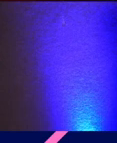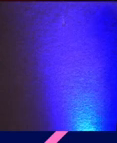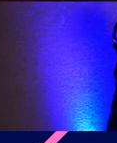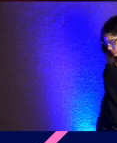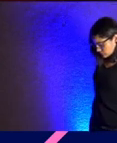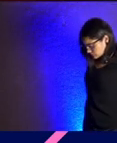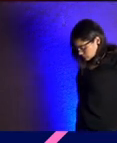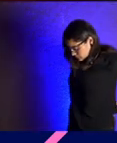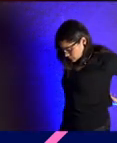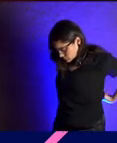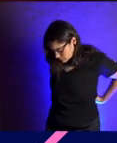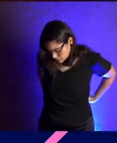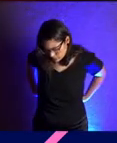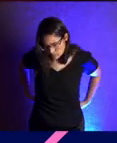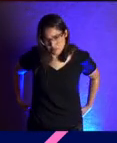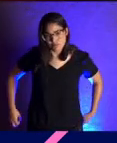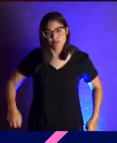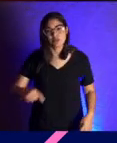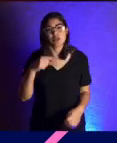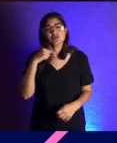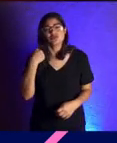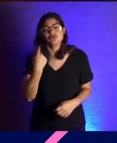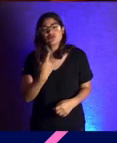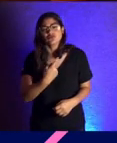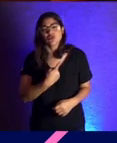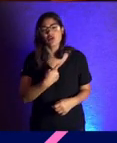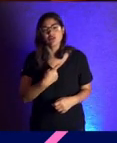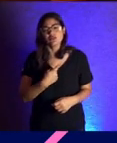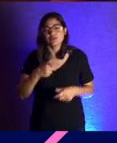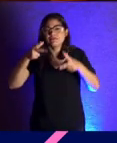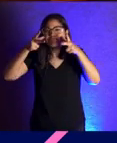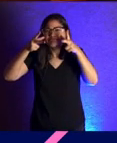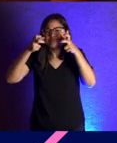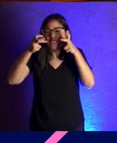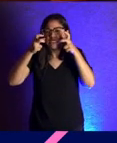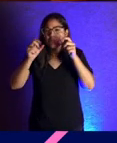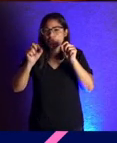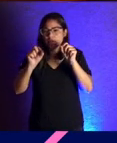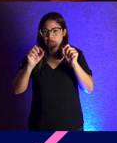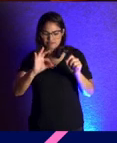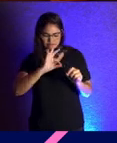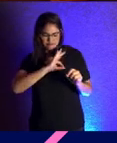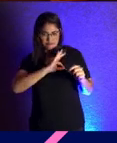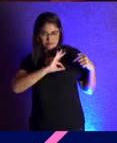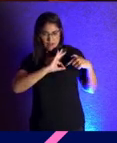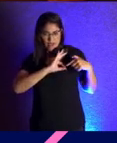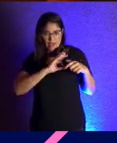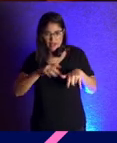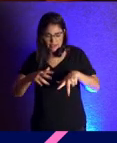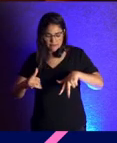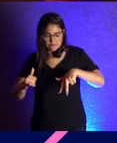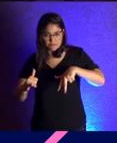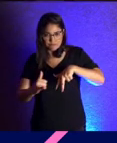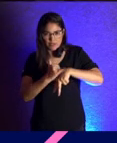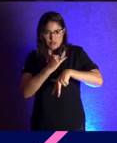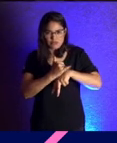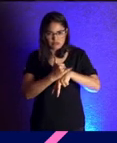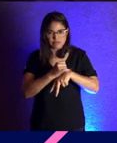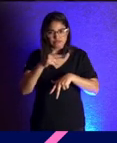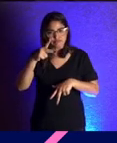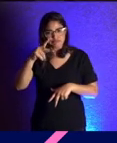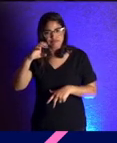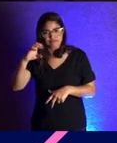sociedade, há uma percepção, inclusive, dos órgãos policiais, de que são vítimas do PCC e que são vítimas dos pesados, né? Há